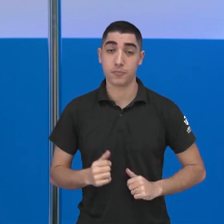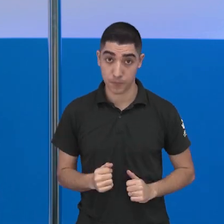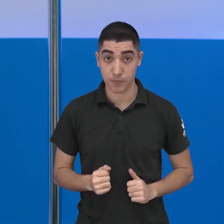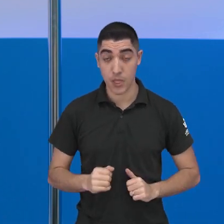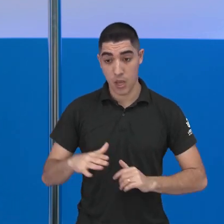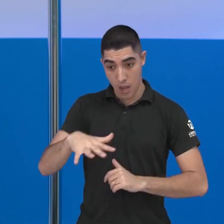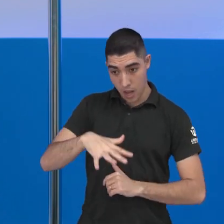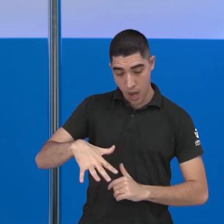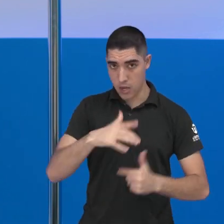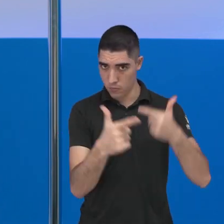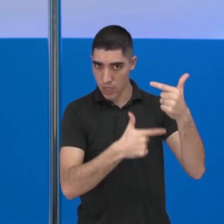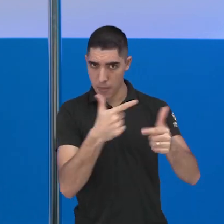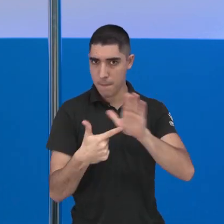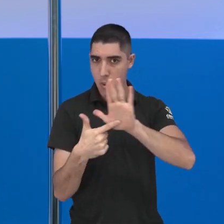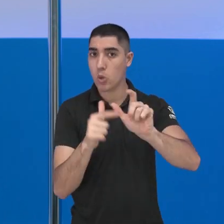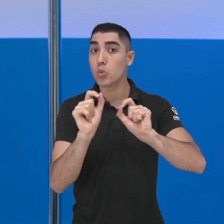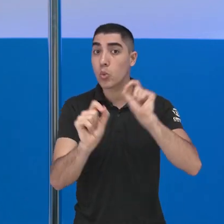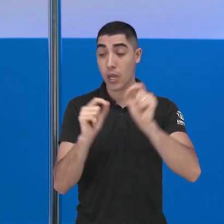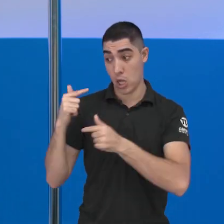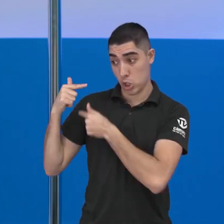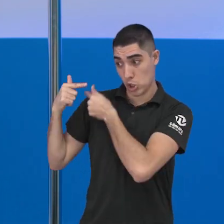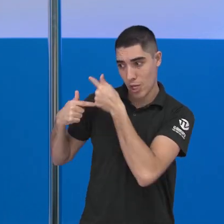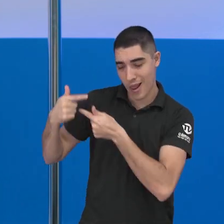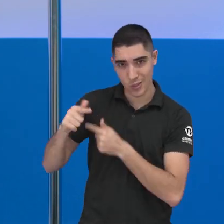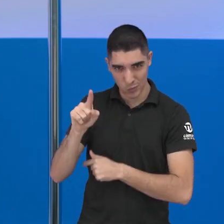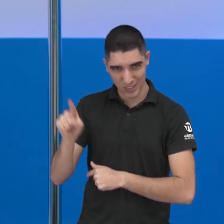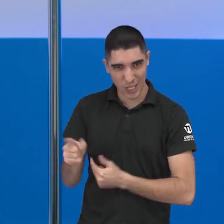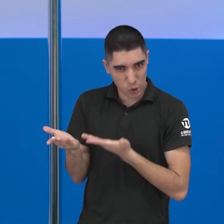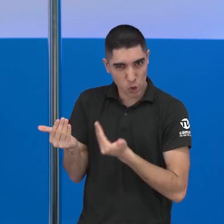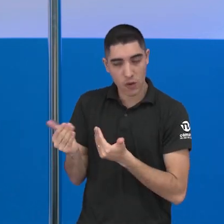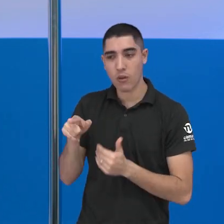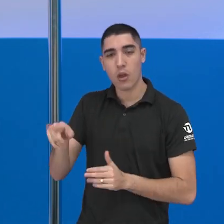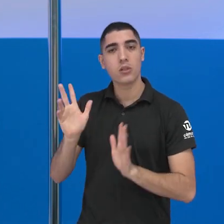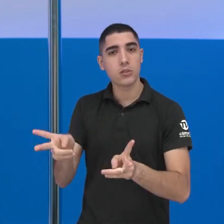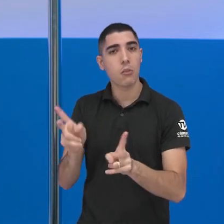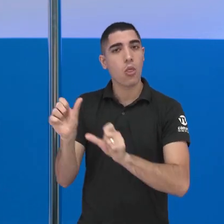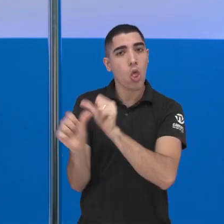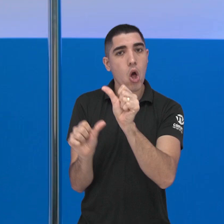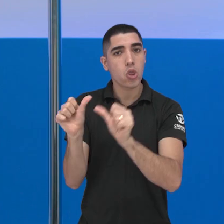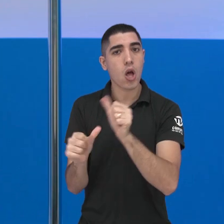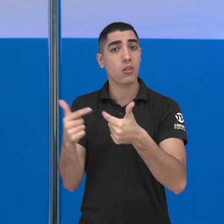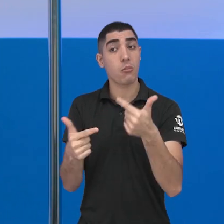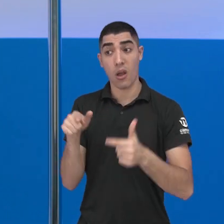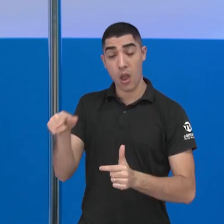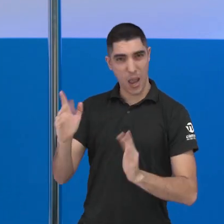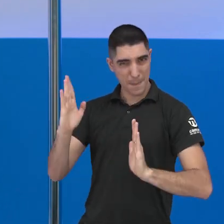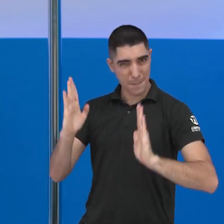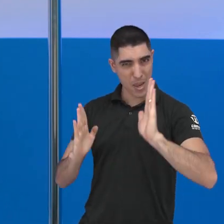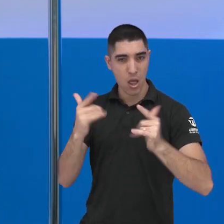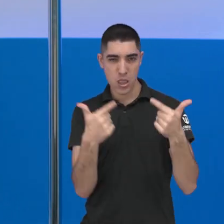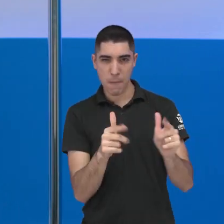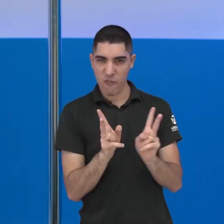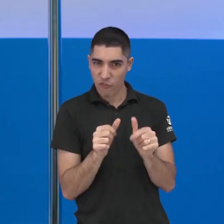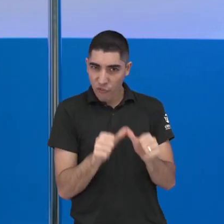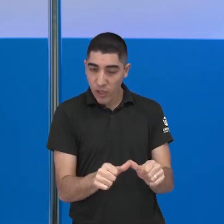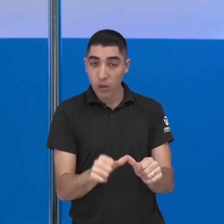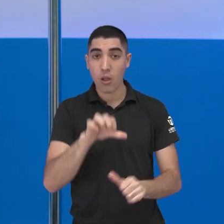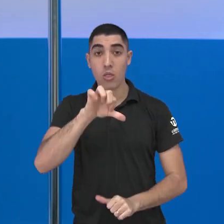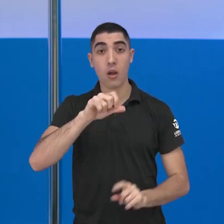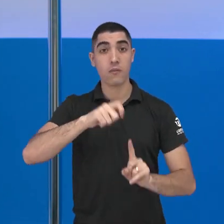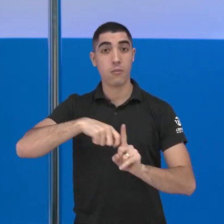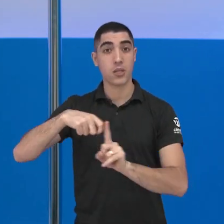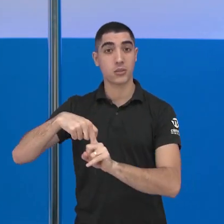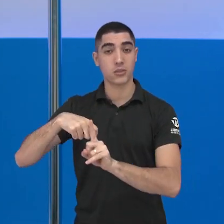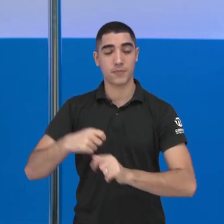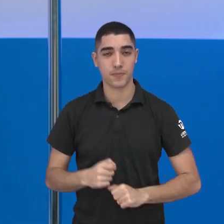de trabalho, pesquisa aponta que geração Z troca de emprego com mais facilidade. O tempo médio de permanência na empresa é de